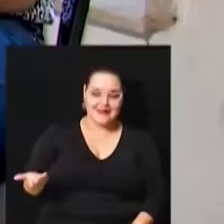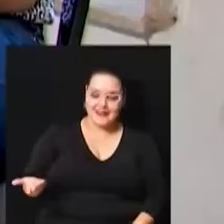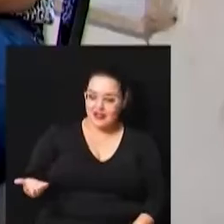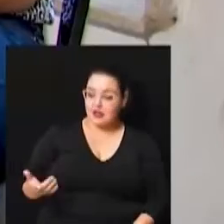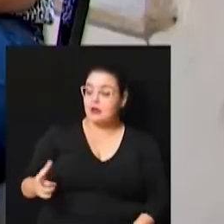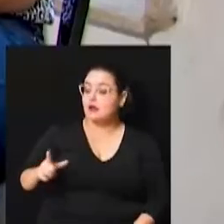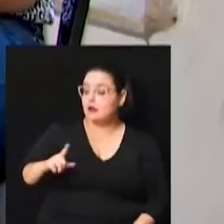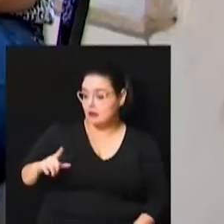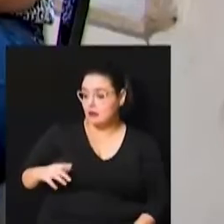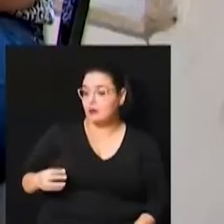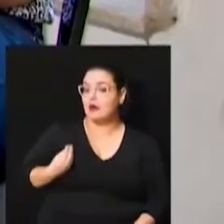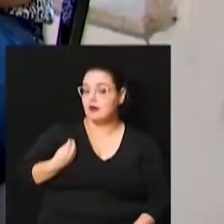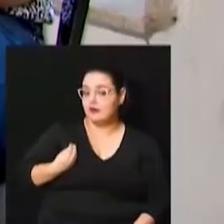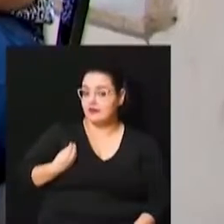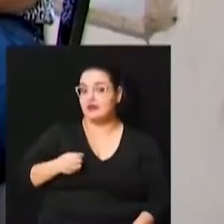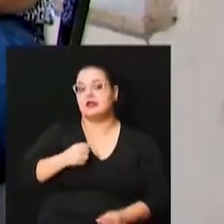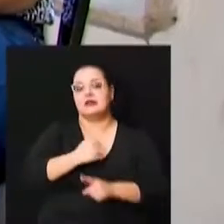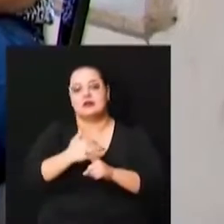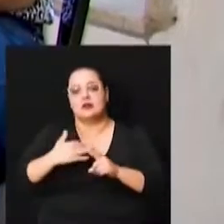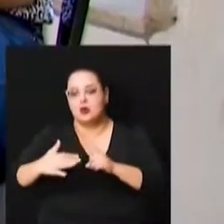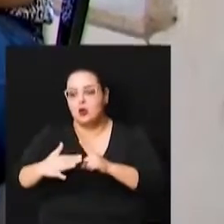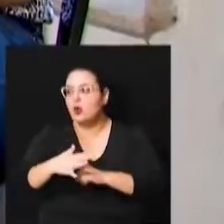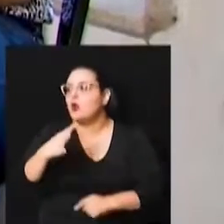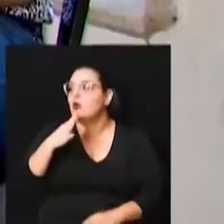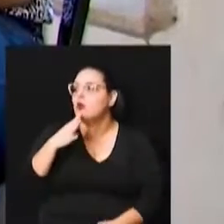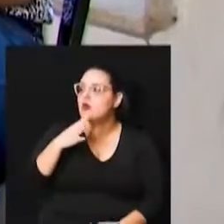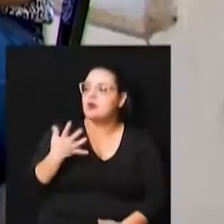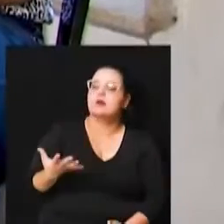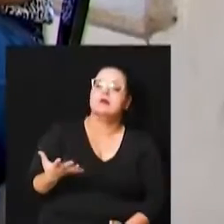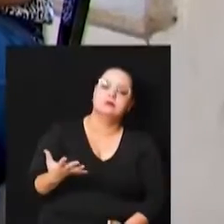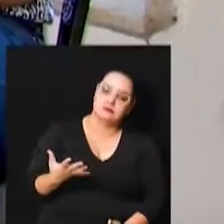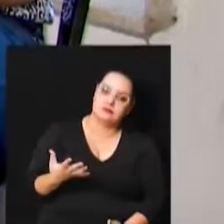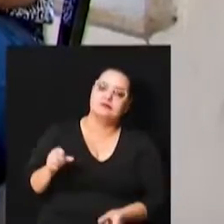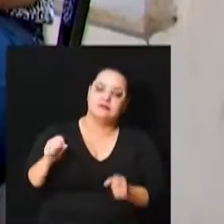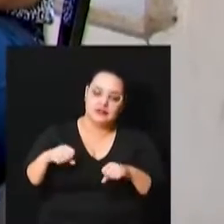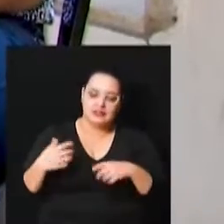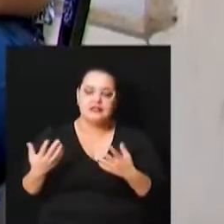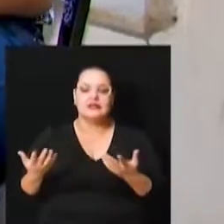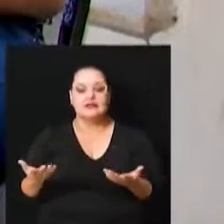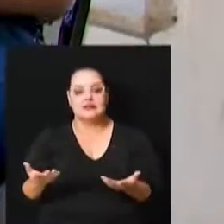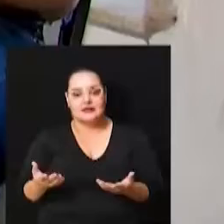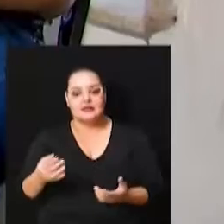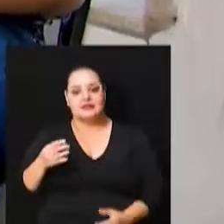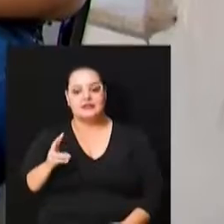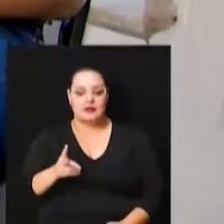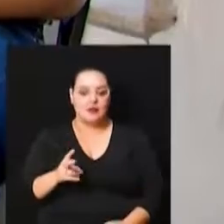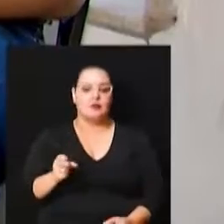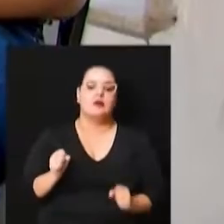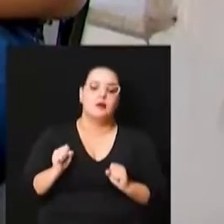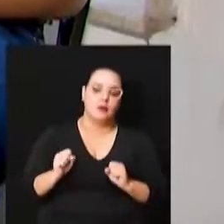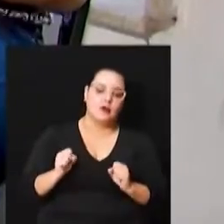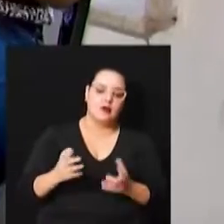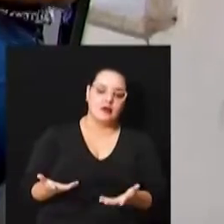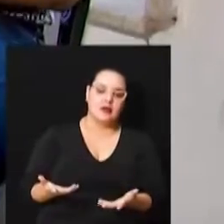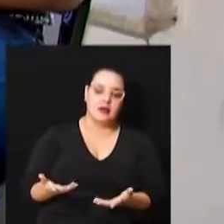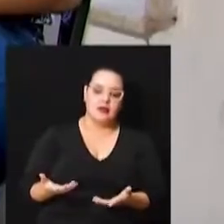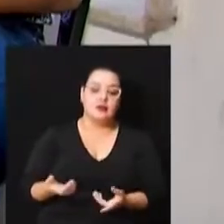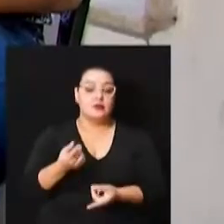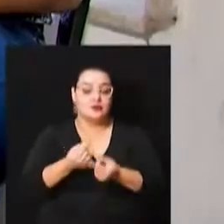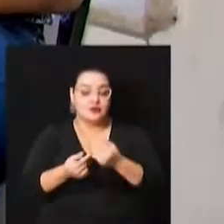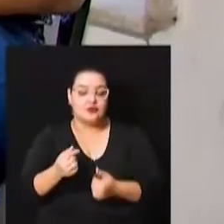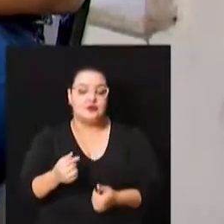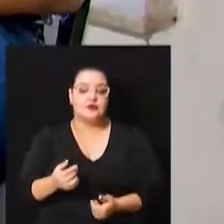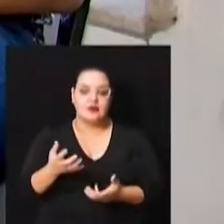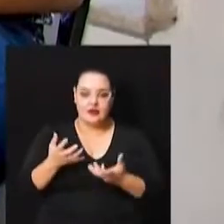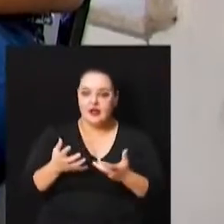também ter uma vida social. Você pretende conhecer a França? Eu pretendo conhecer, né? Sempre que puder, sempre que me permitisse, que o dinheiro